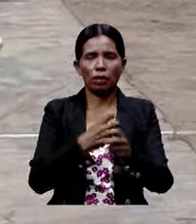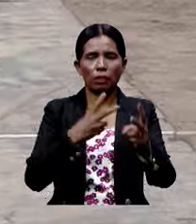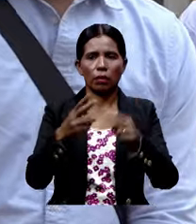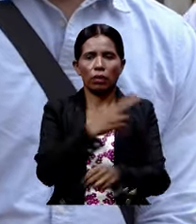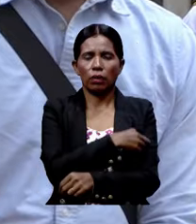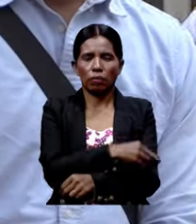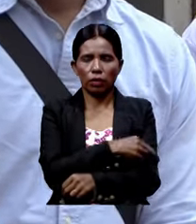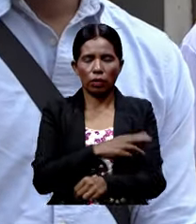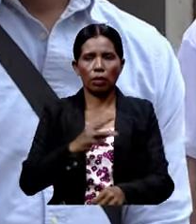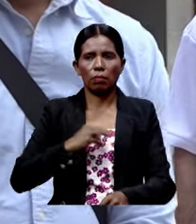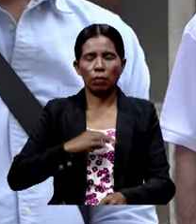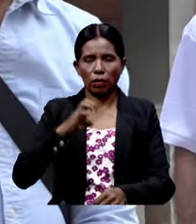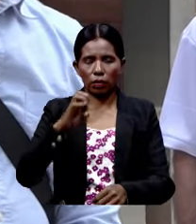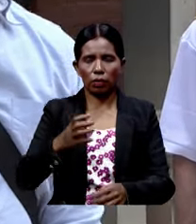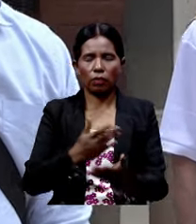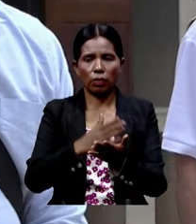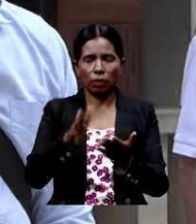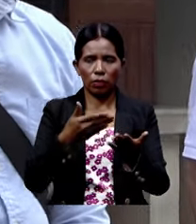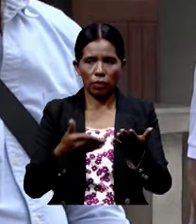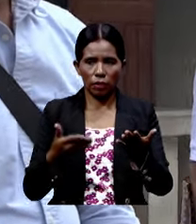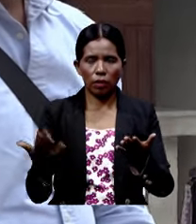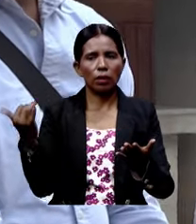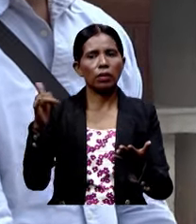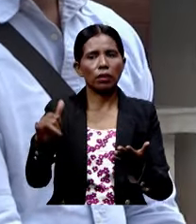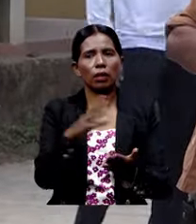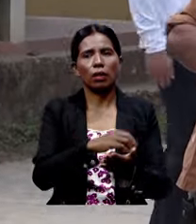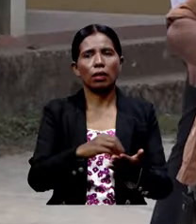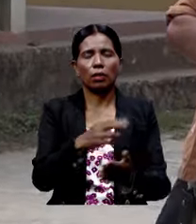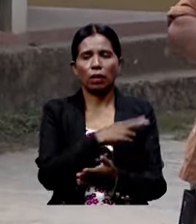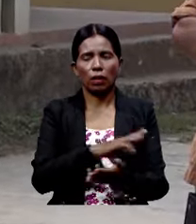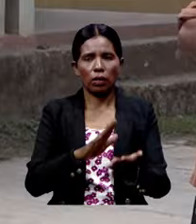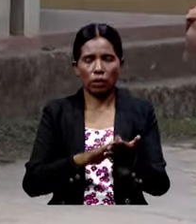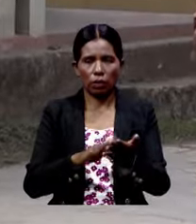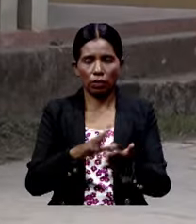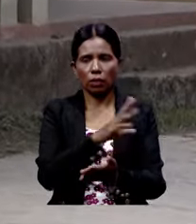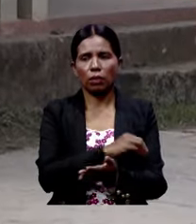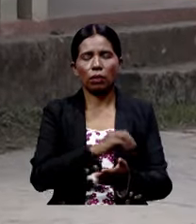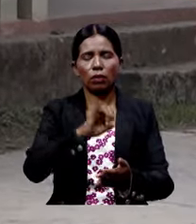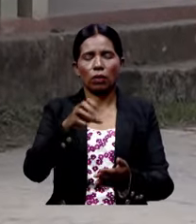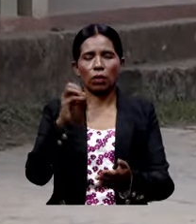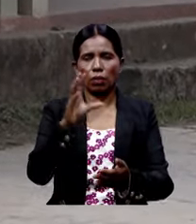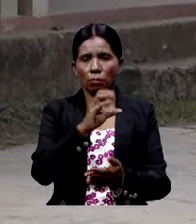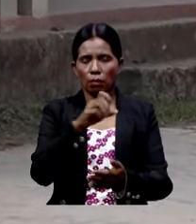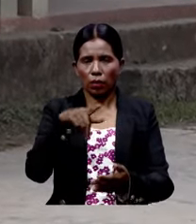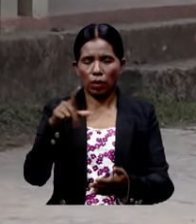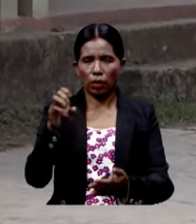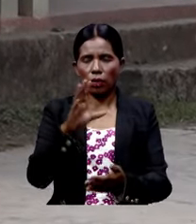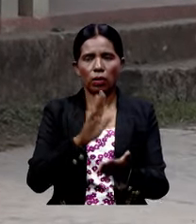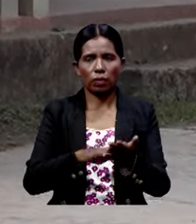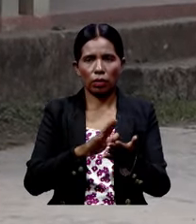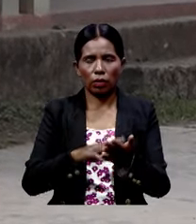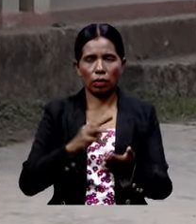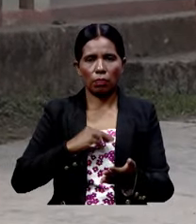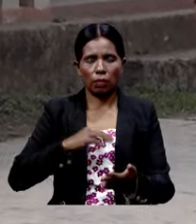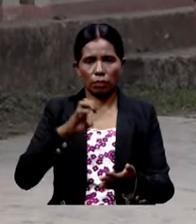hospital referral Maubisi no fahemos equipamento refere ba escola básica central João Paulo no escola Inácio de Loyola